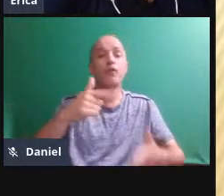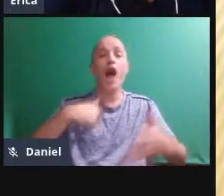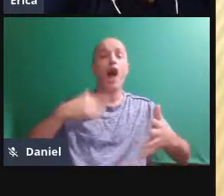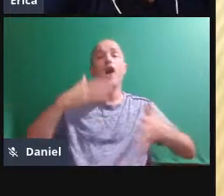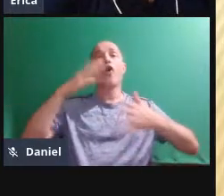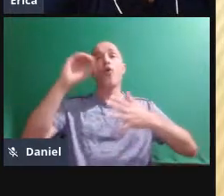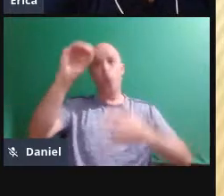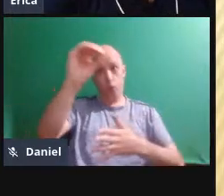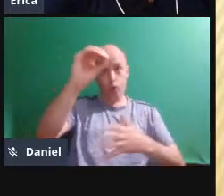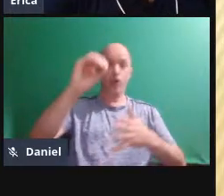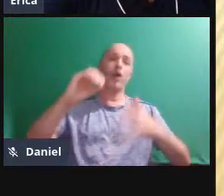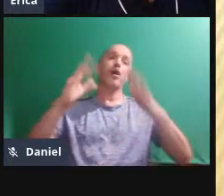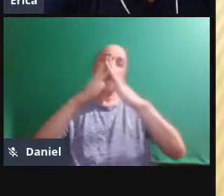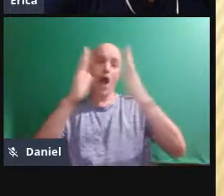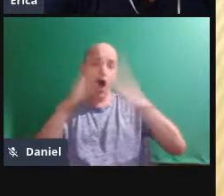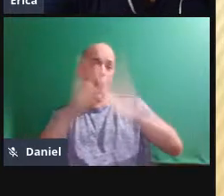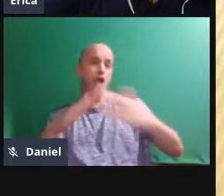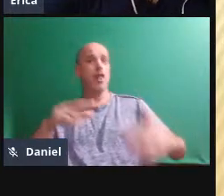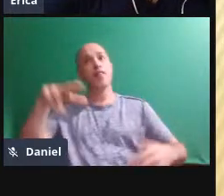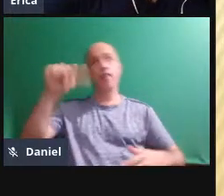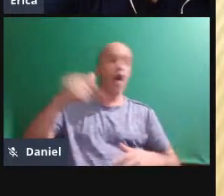sinais. Porque